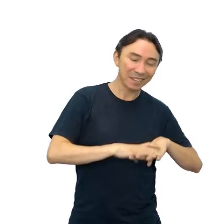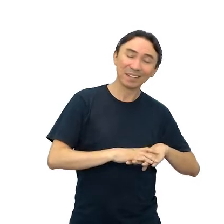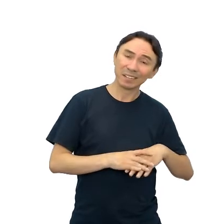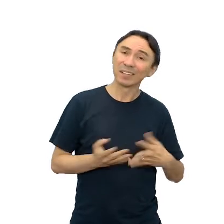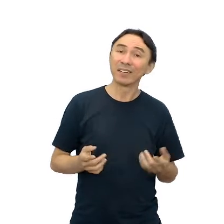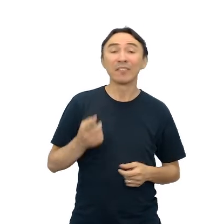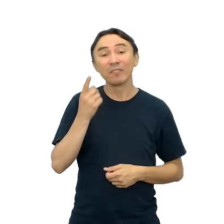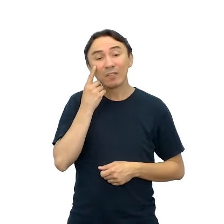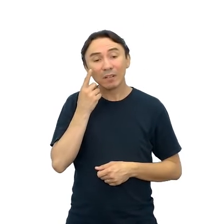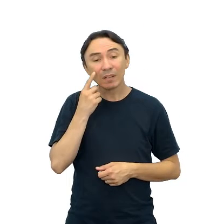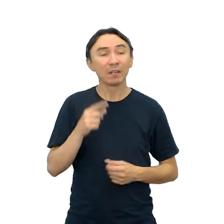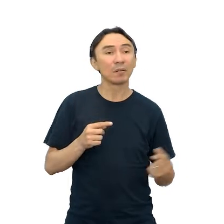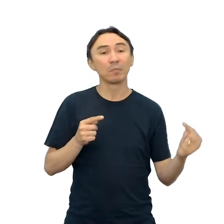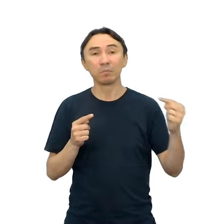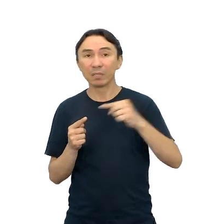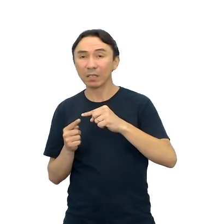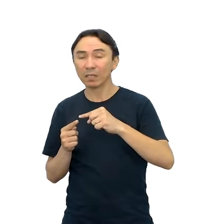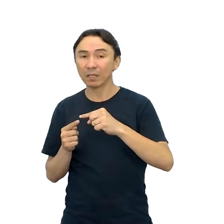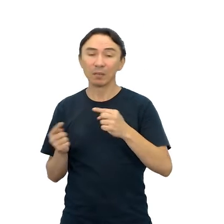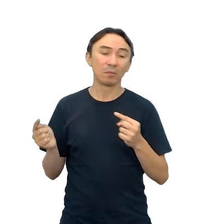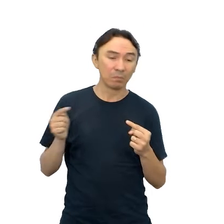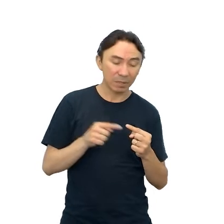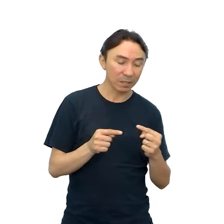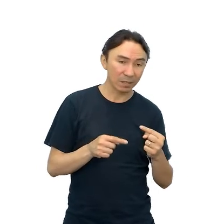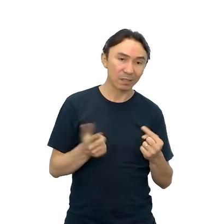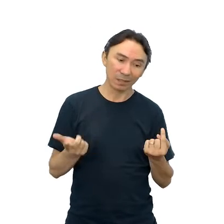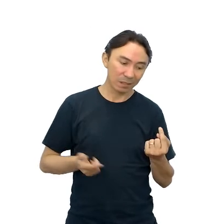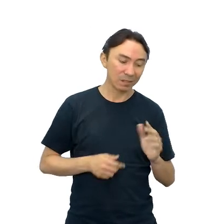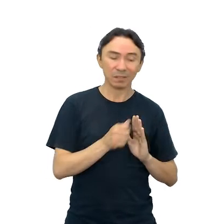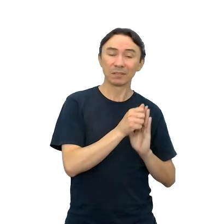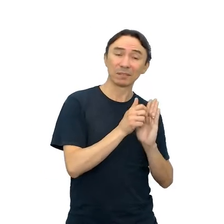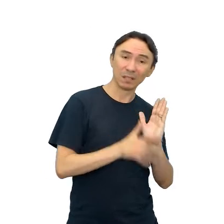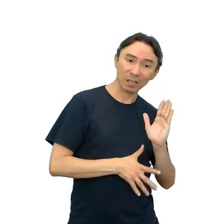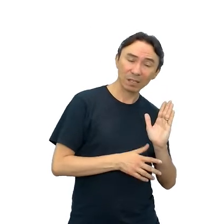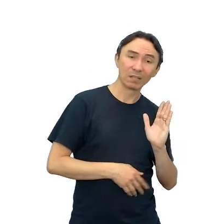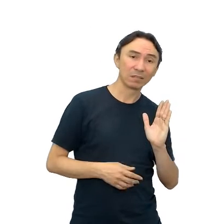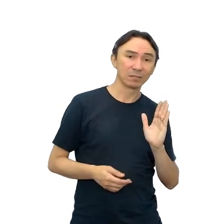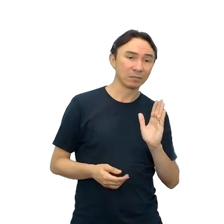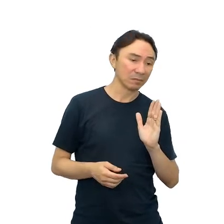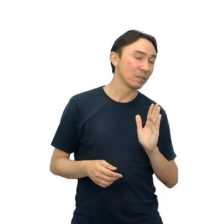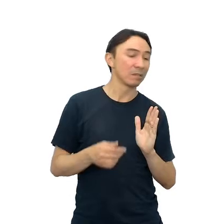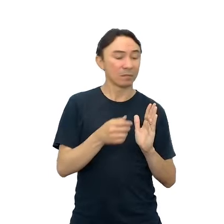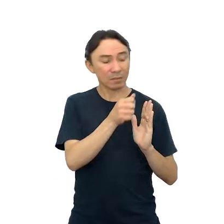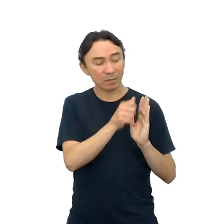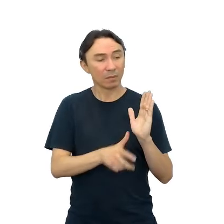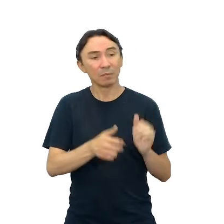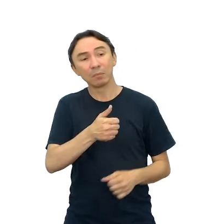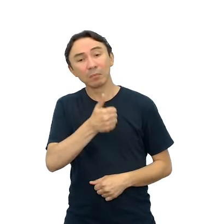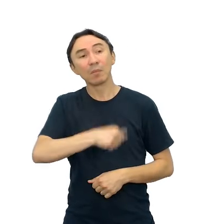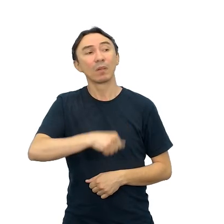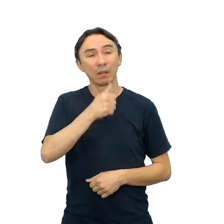relações aí com as nossas atividades e análise de nossas atividades.